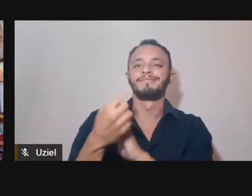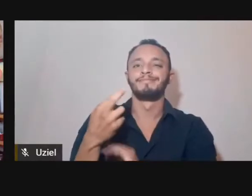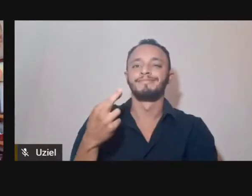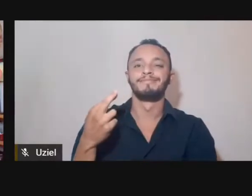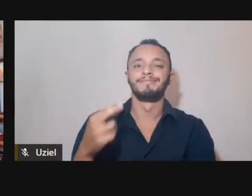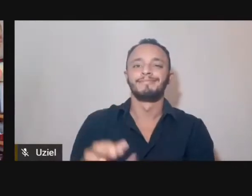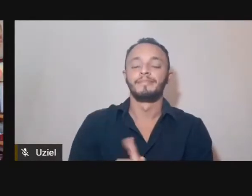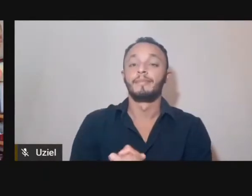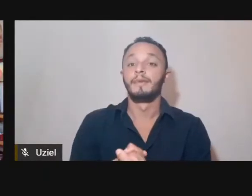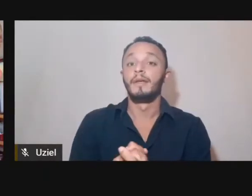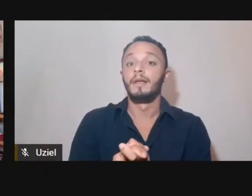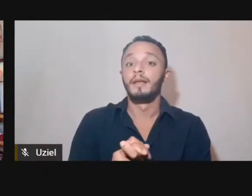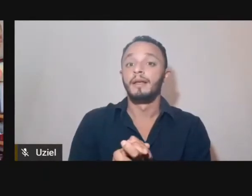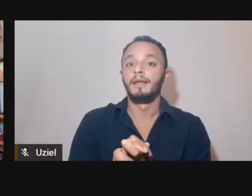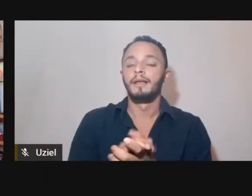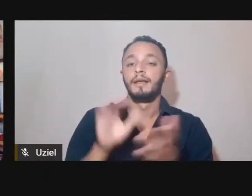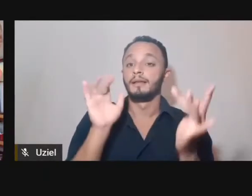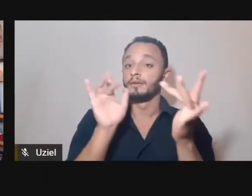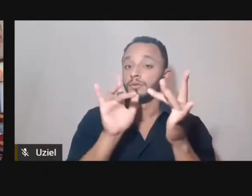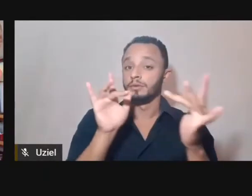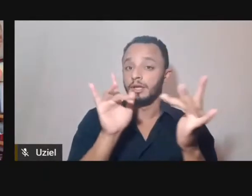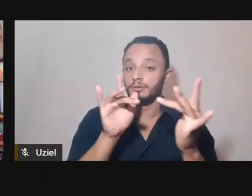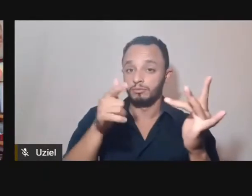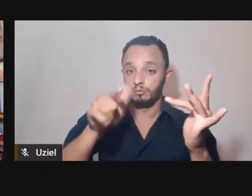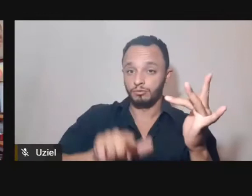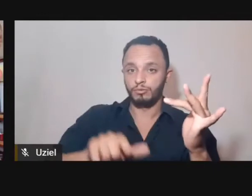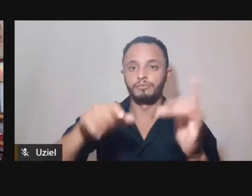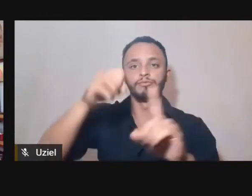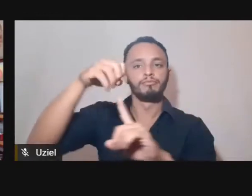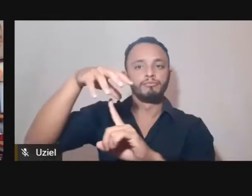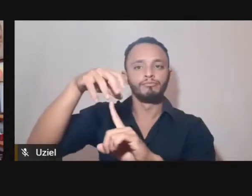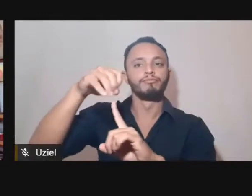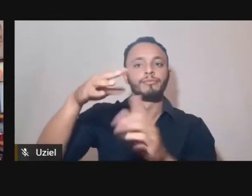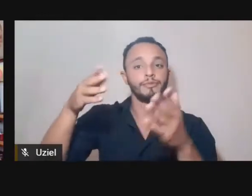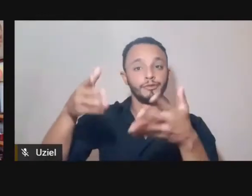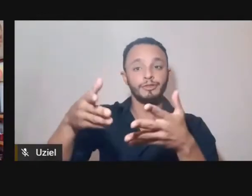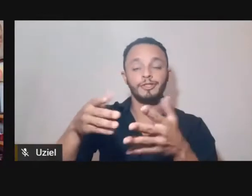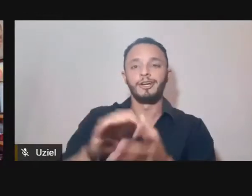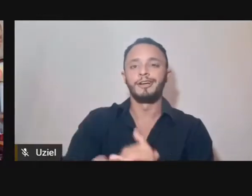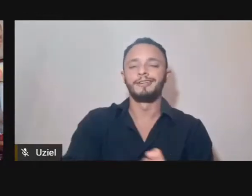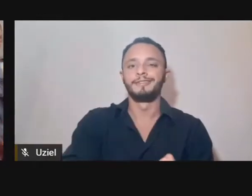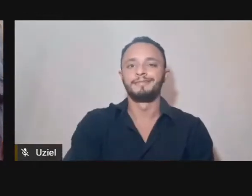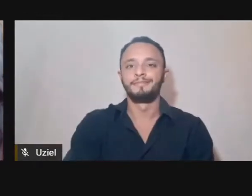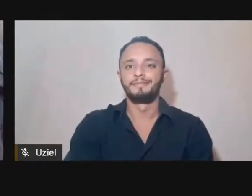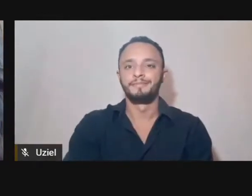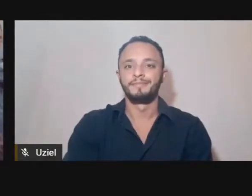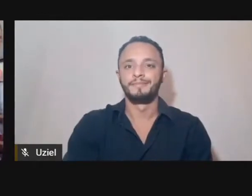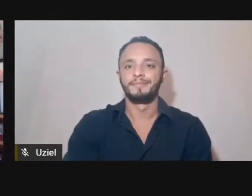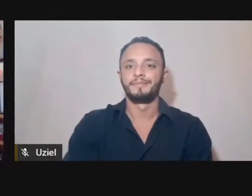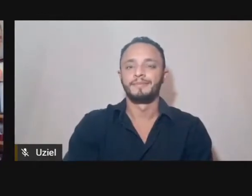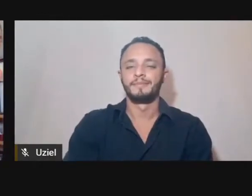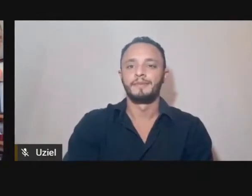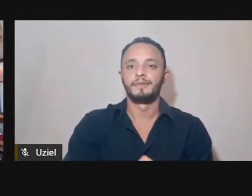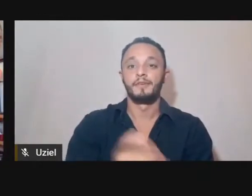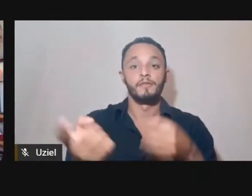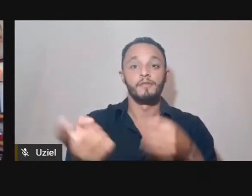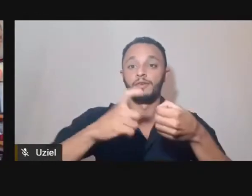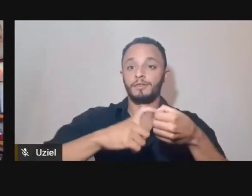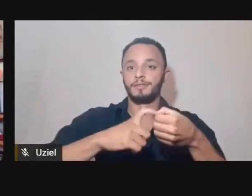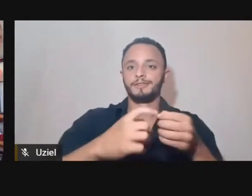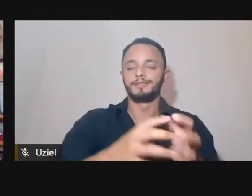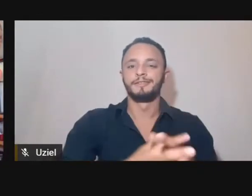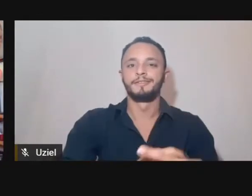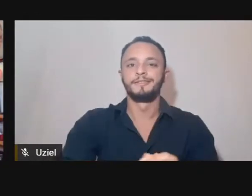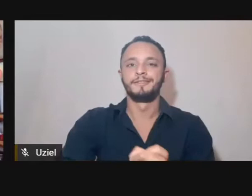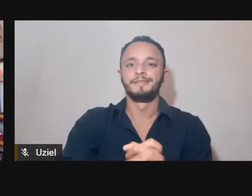Já estamos em contato com ele, nossa produção já está em contato com o Dunker, já estamos aqui retornando. Vou fazer,